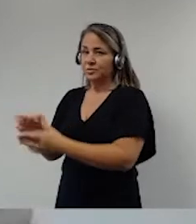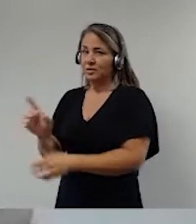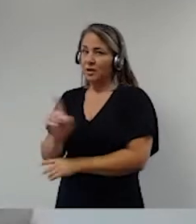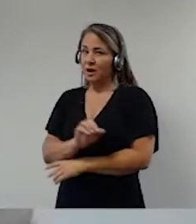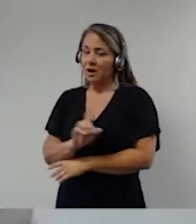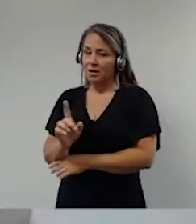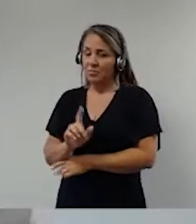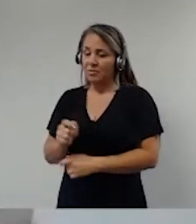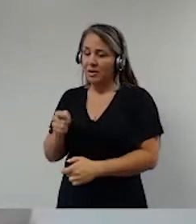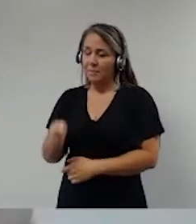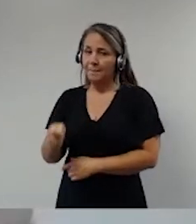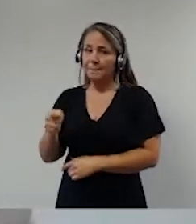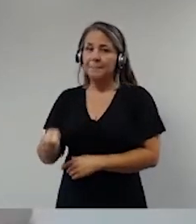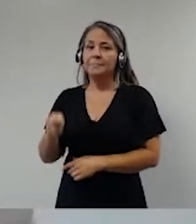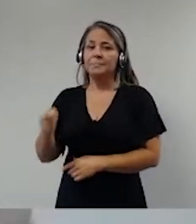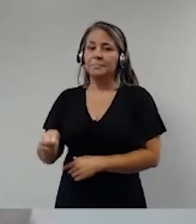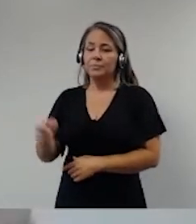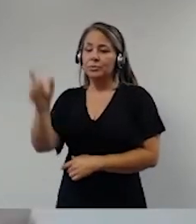para impor